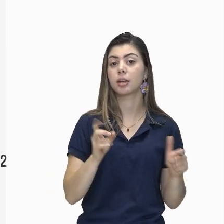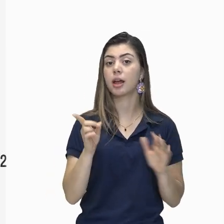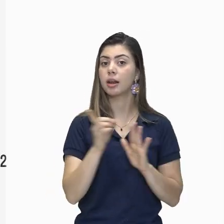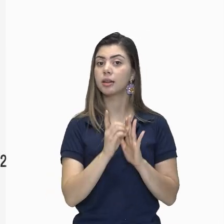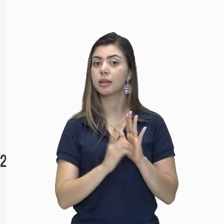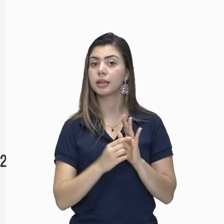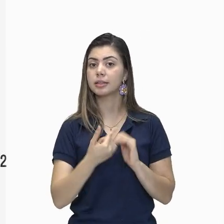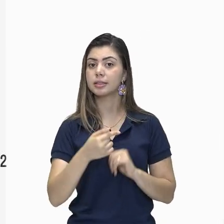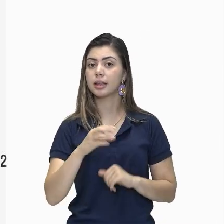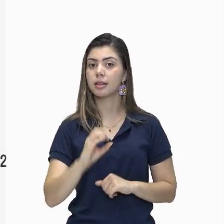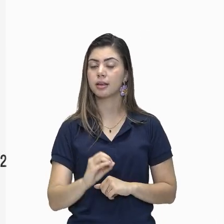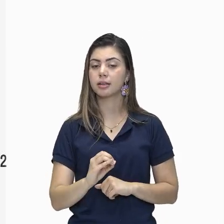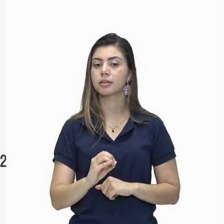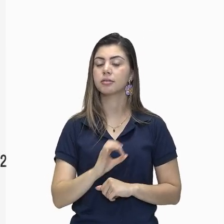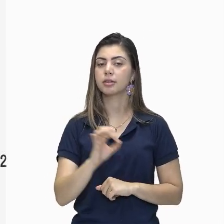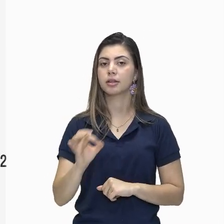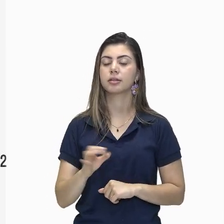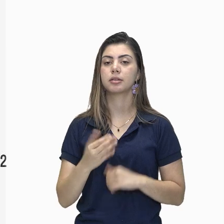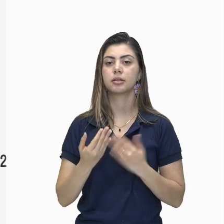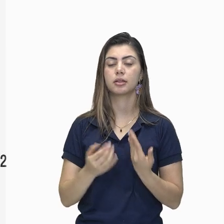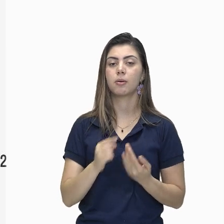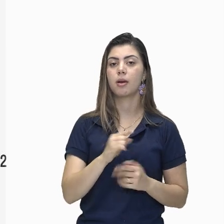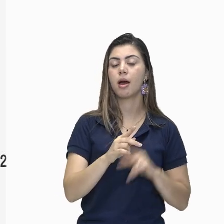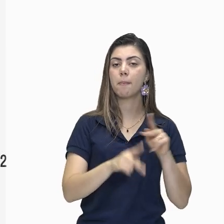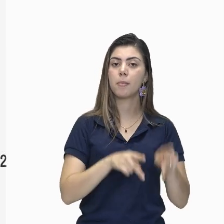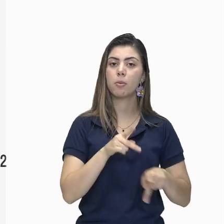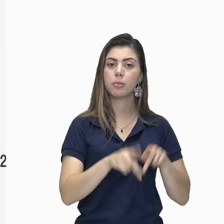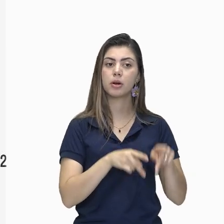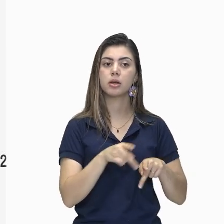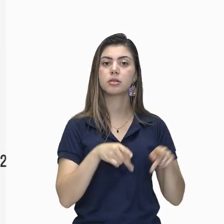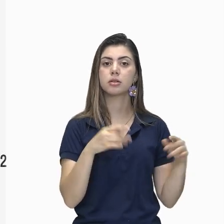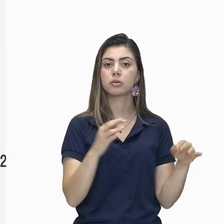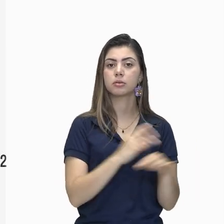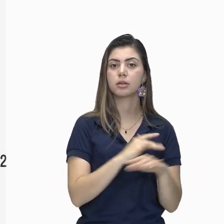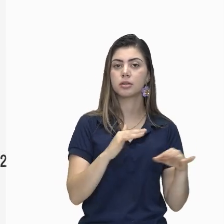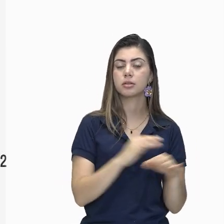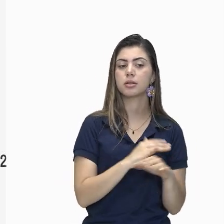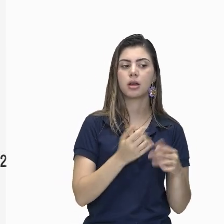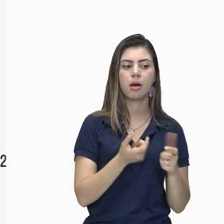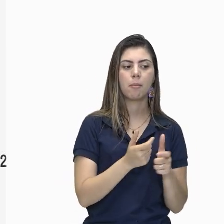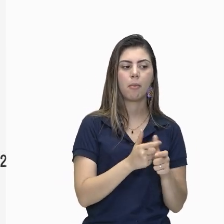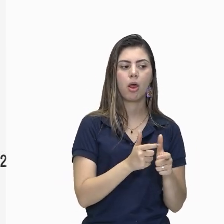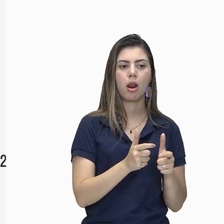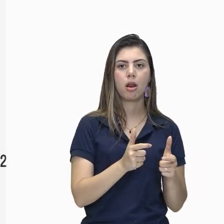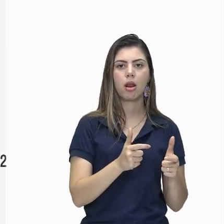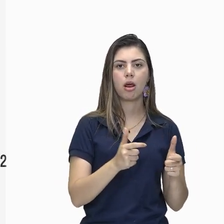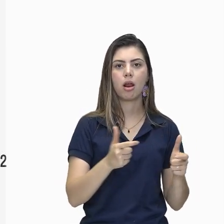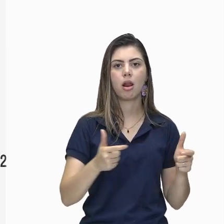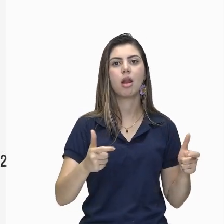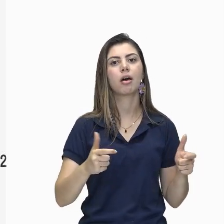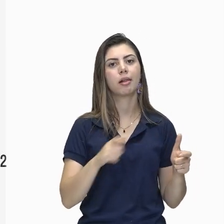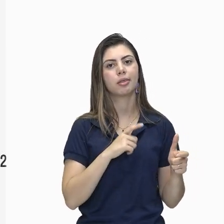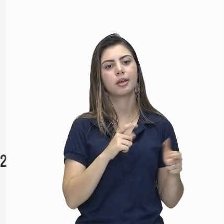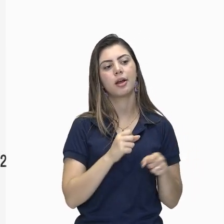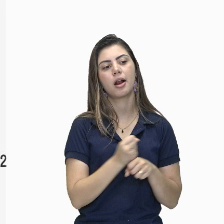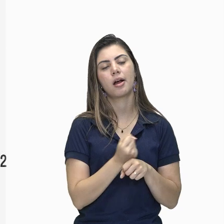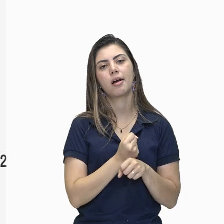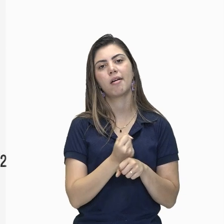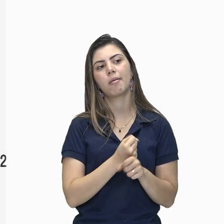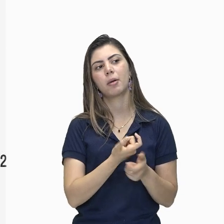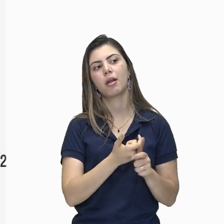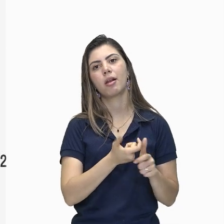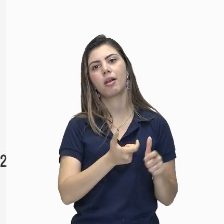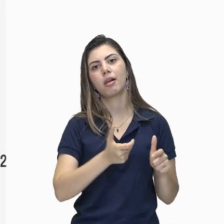E esse crescimento da população urbana, ele foi ocorrendo ao longo das décadas. E